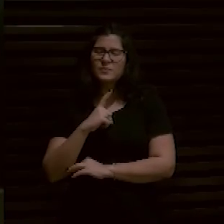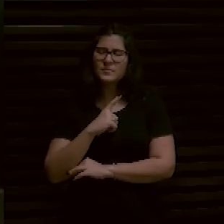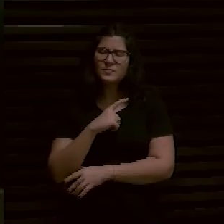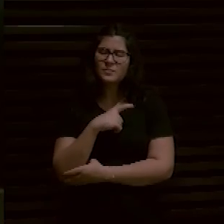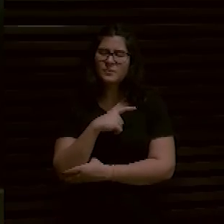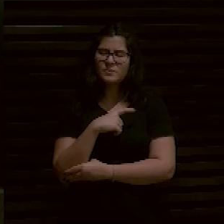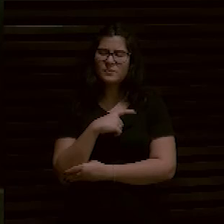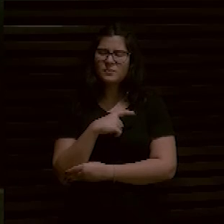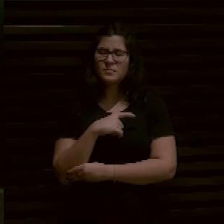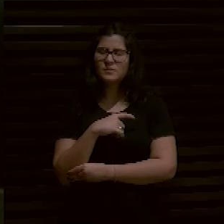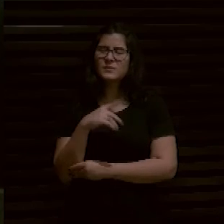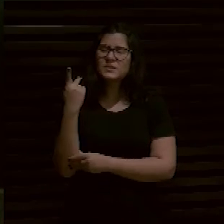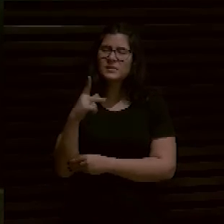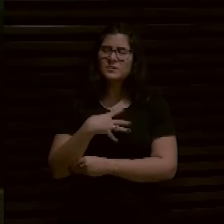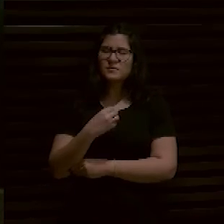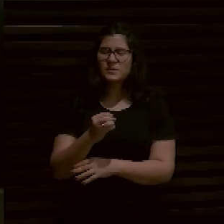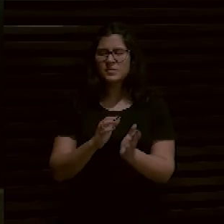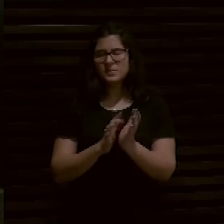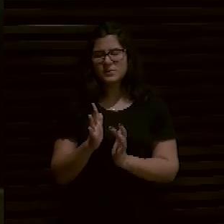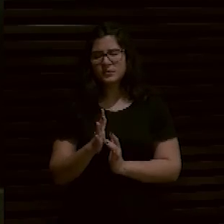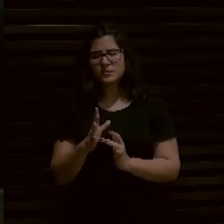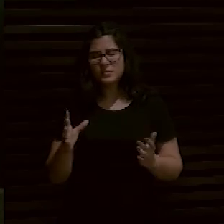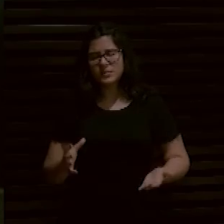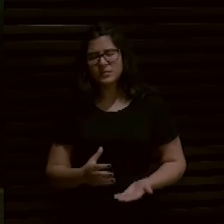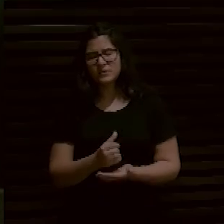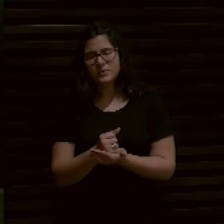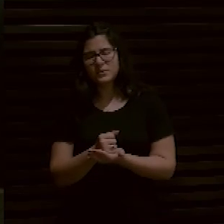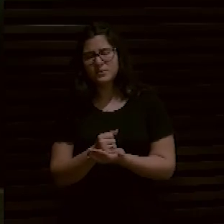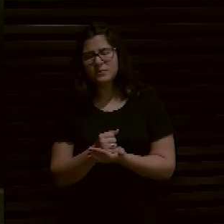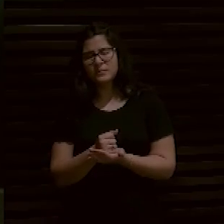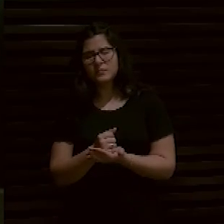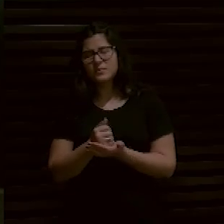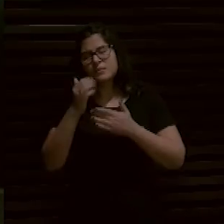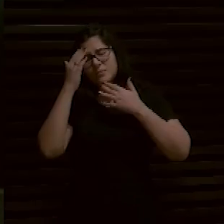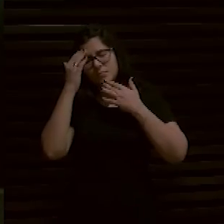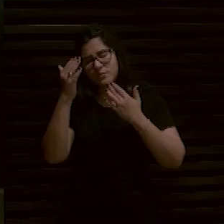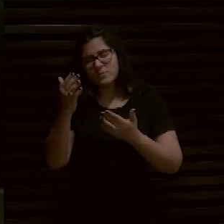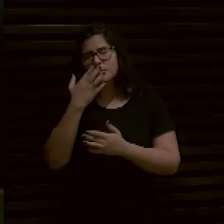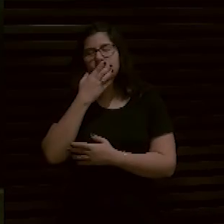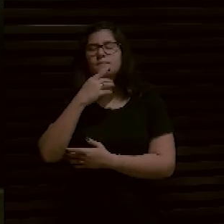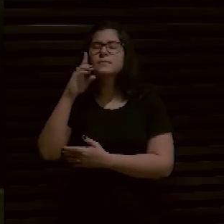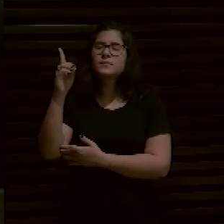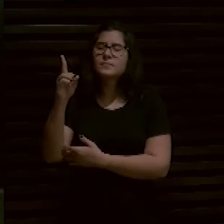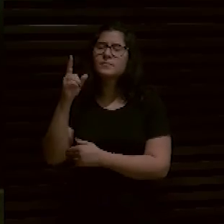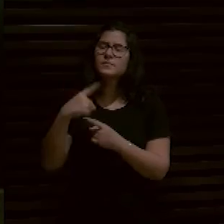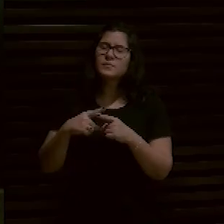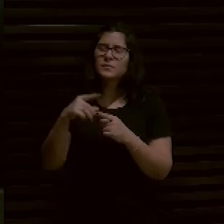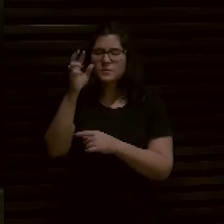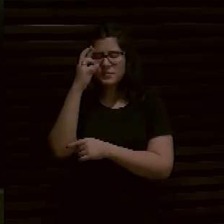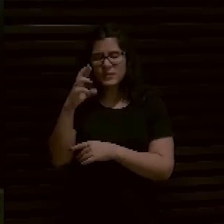Temos em Teu Filho Jesus a salvação, Senhor. Obrigado, ó Pai, porque o Senhor é quem